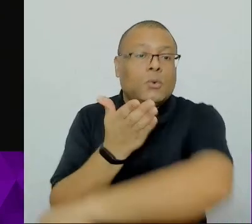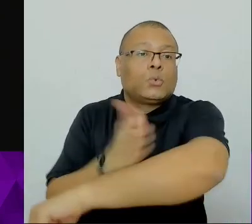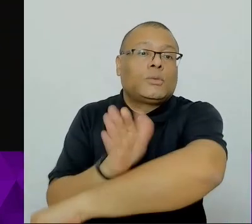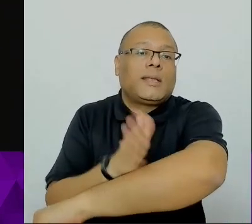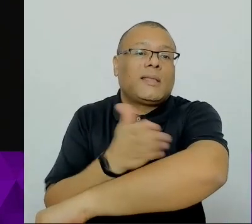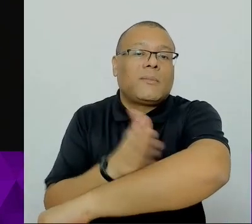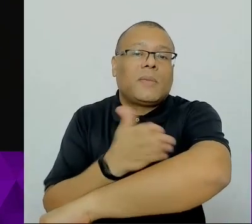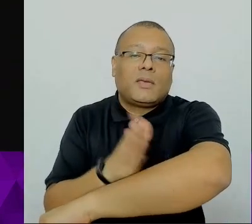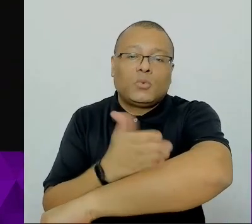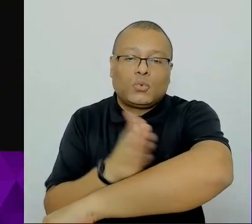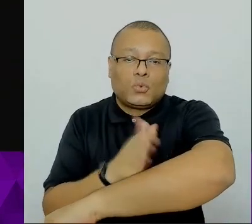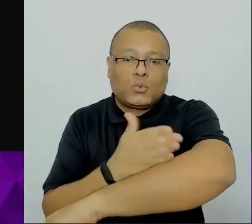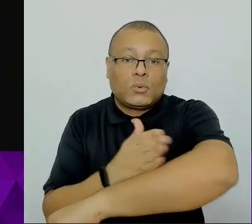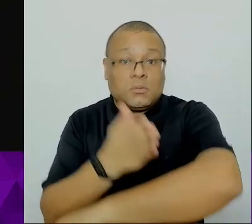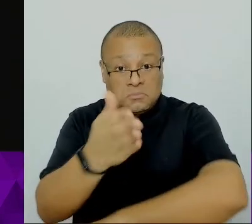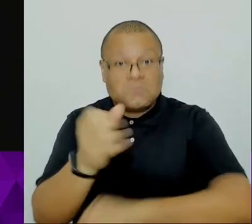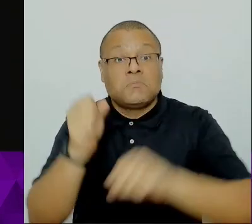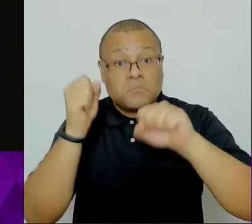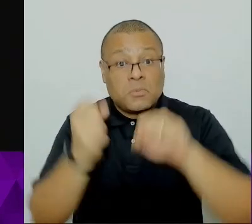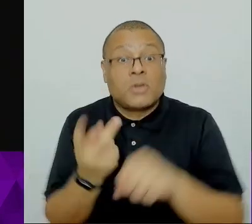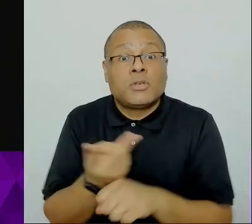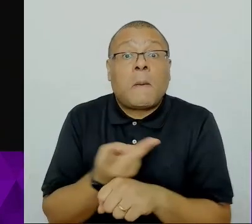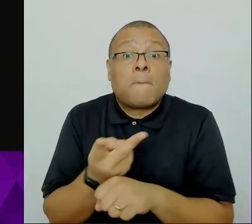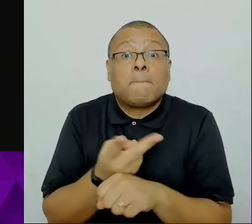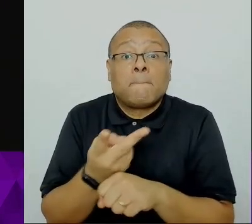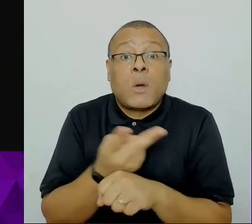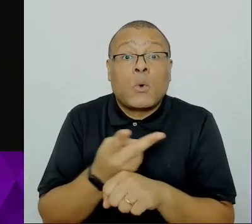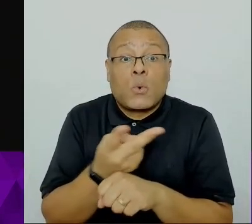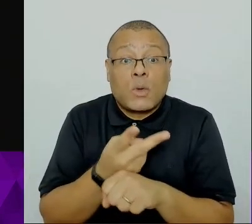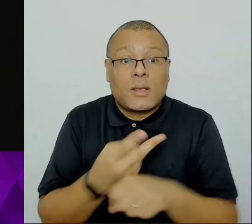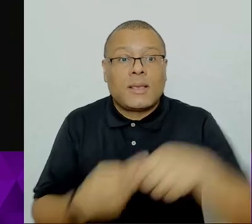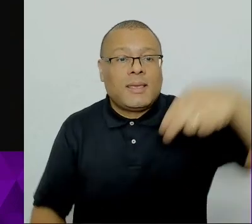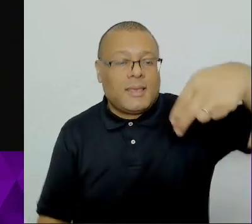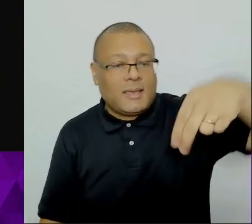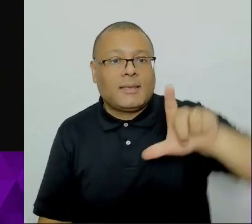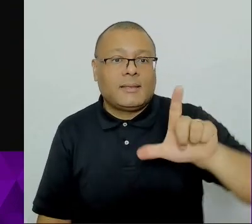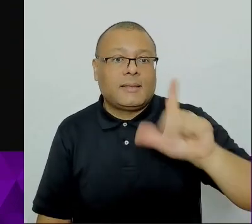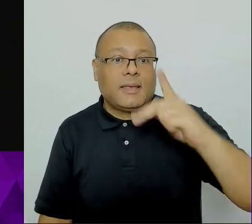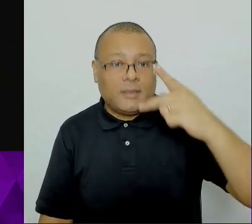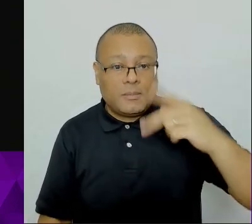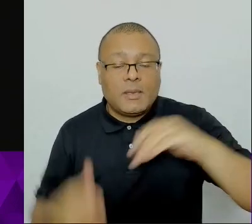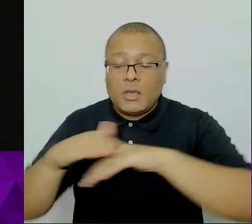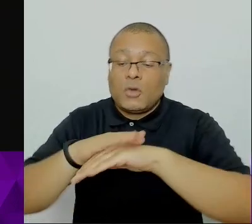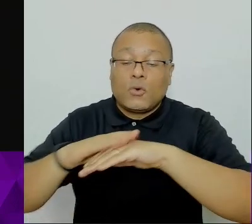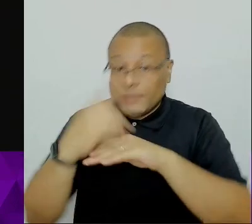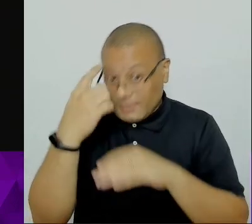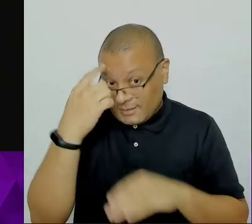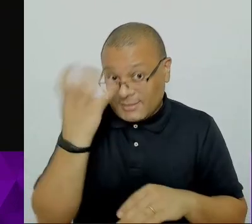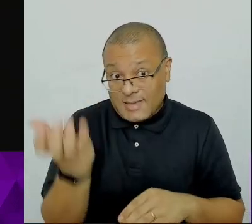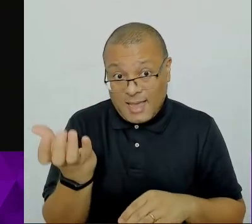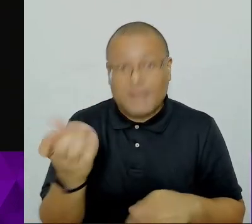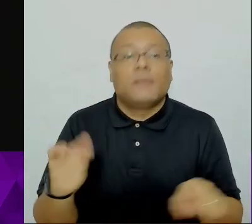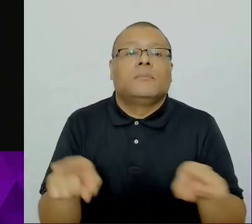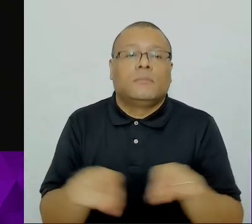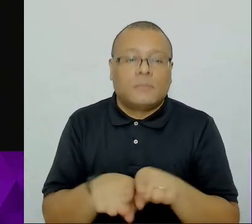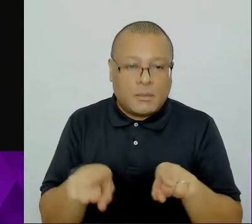treinamentos, então, se vocês buscarem a parte de NLP, Conversational AI, na parte